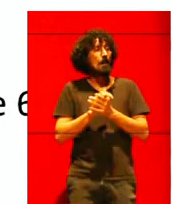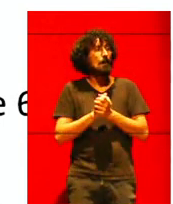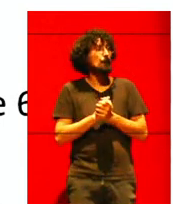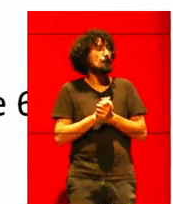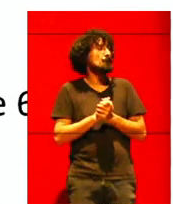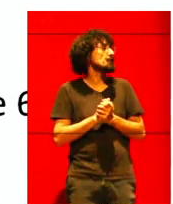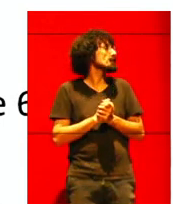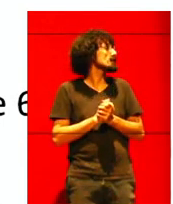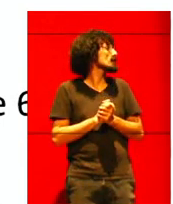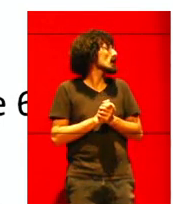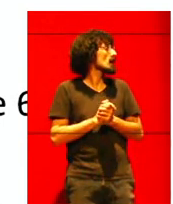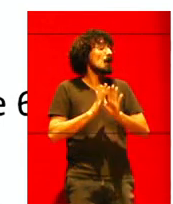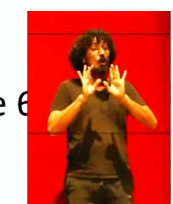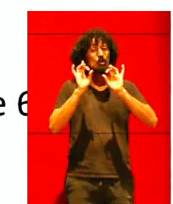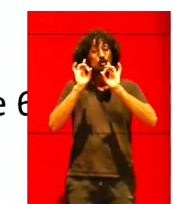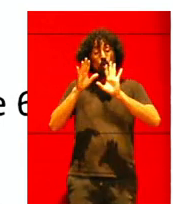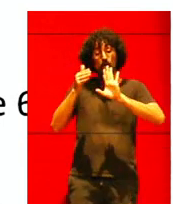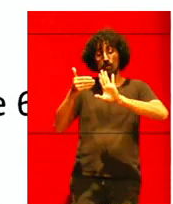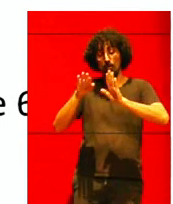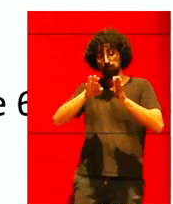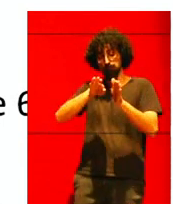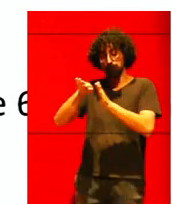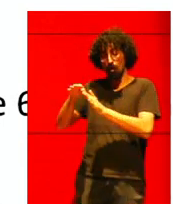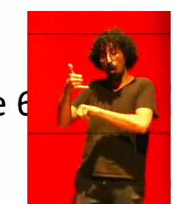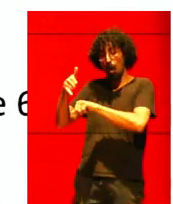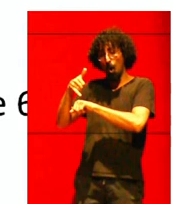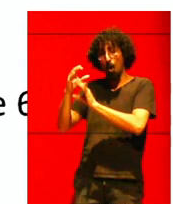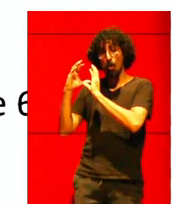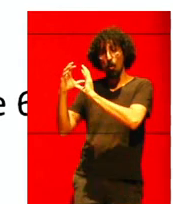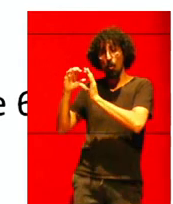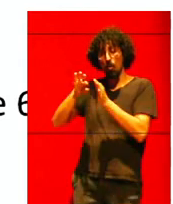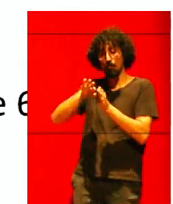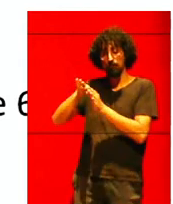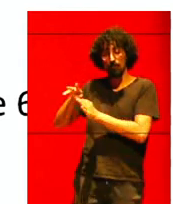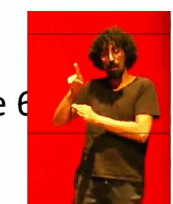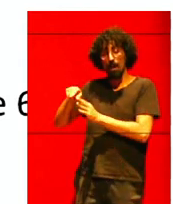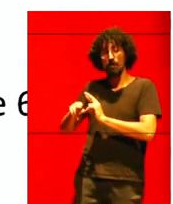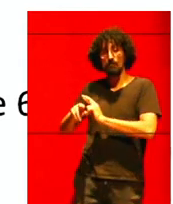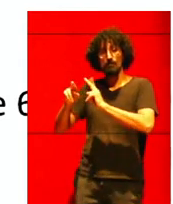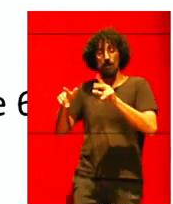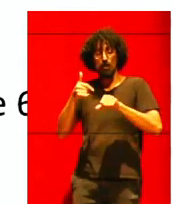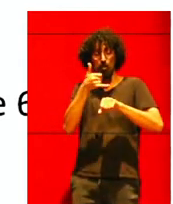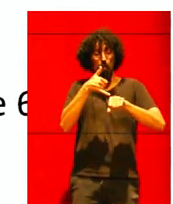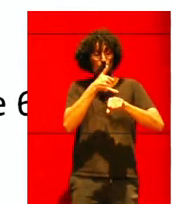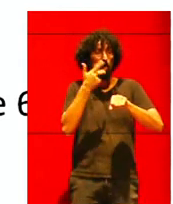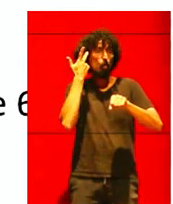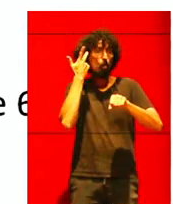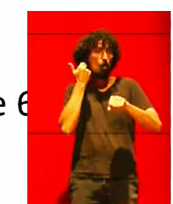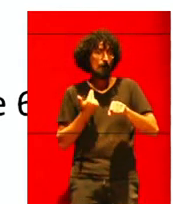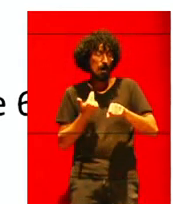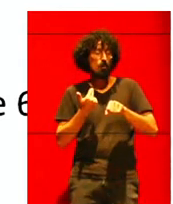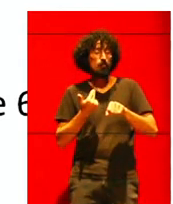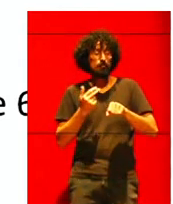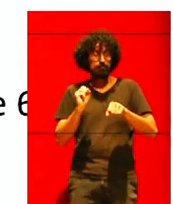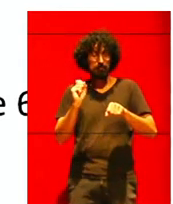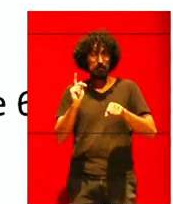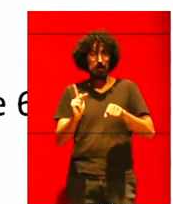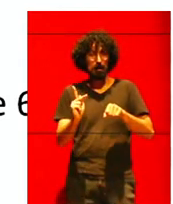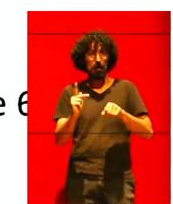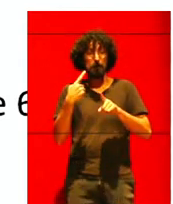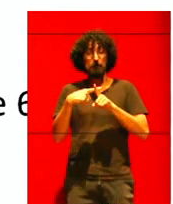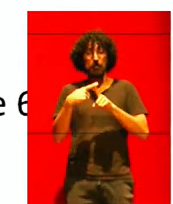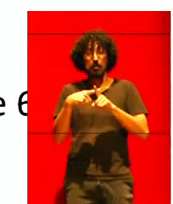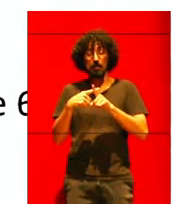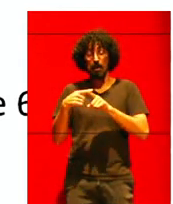exceção é ali o óleo de coco. O óleo de coco, ele apresenta cadeias carbônicas saturadas, certo? Por